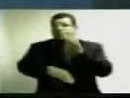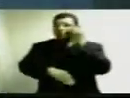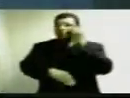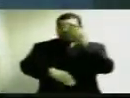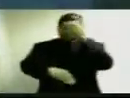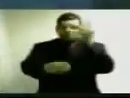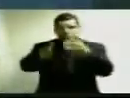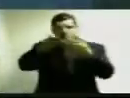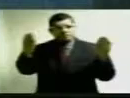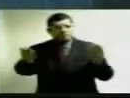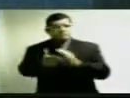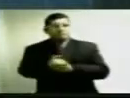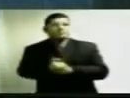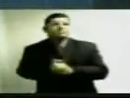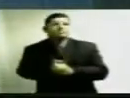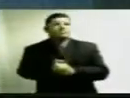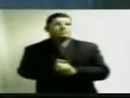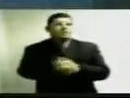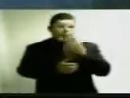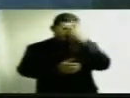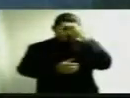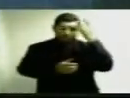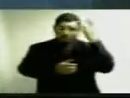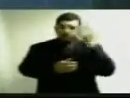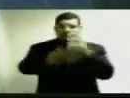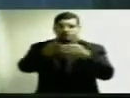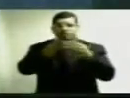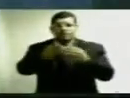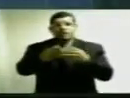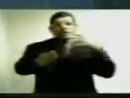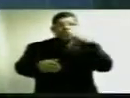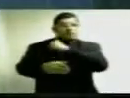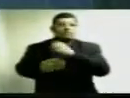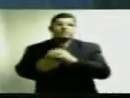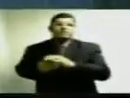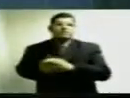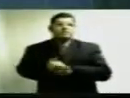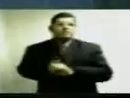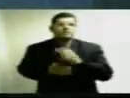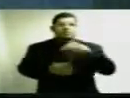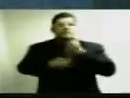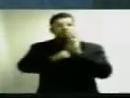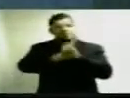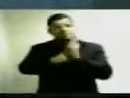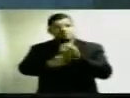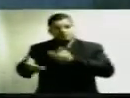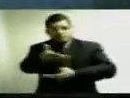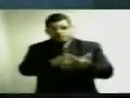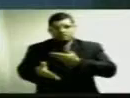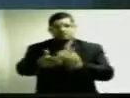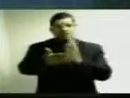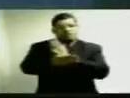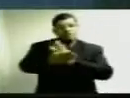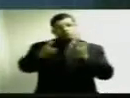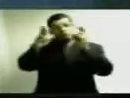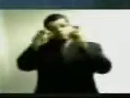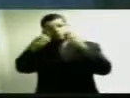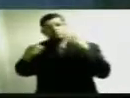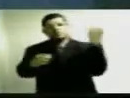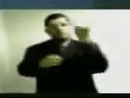que as pessoas estão pedindo. As pessoas estão pedindo providências imediatas desta casa em relação a alguns